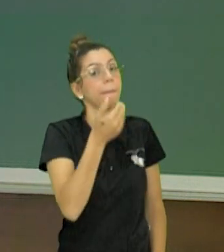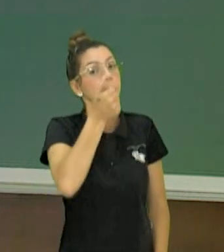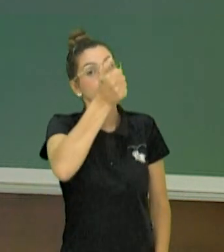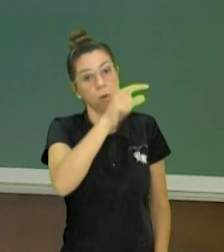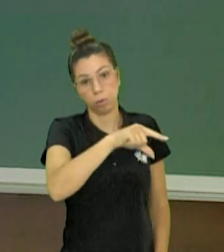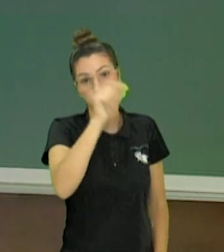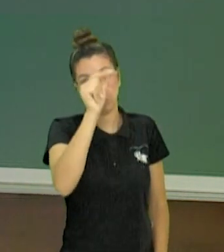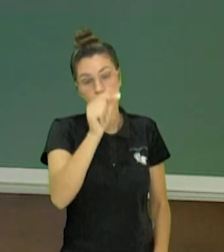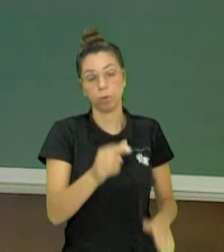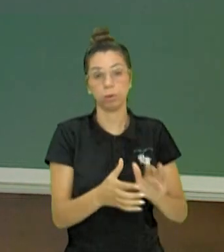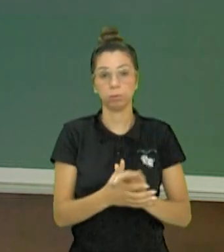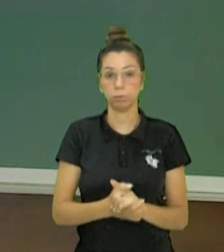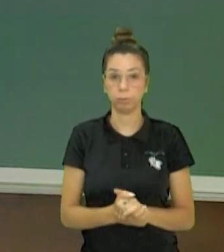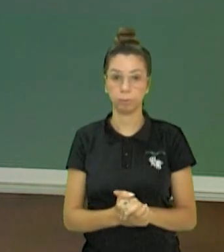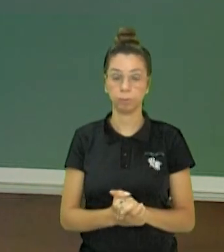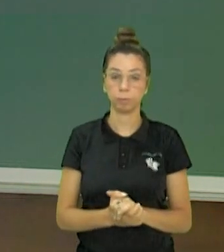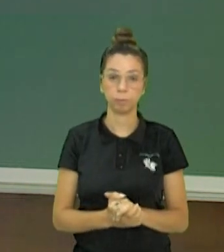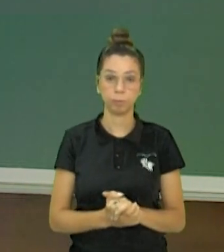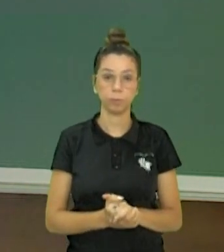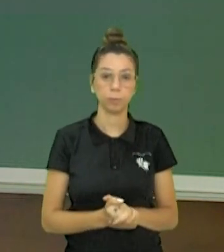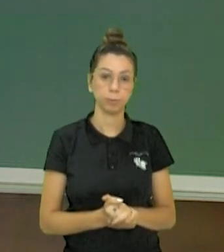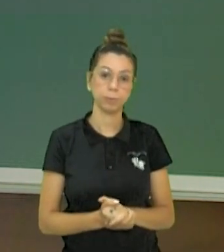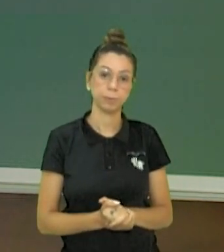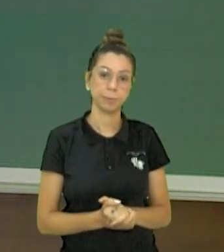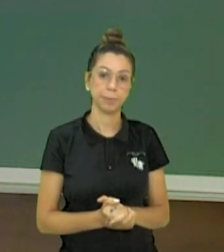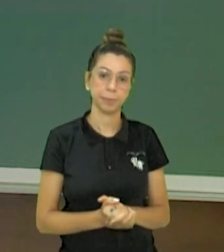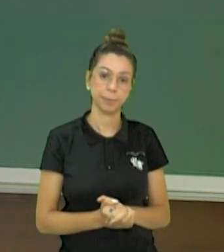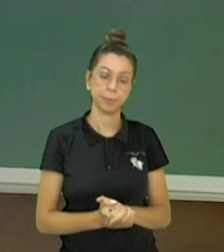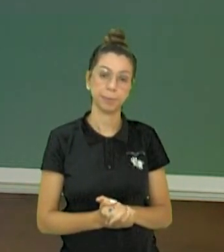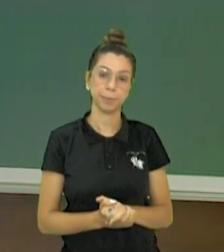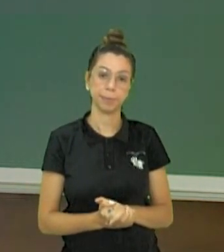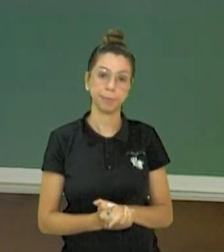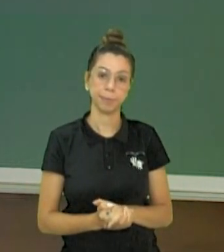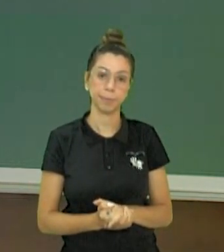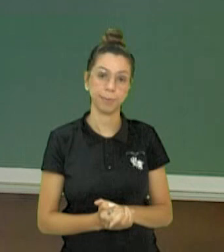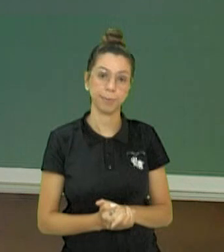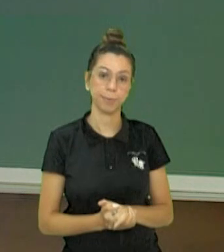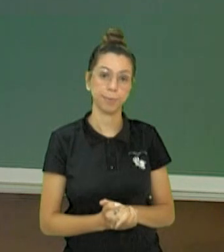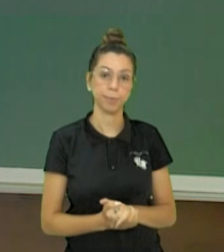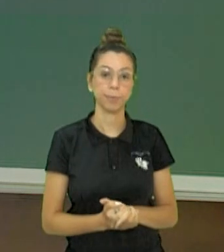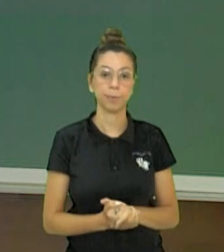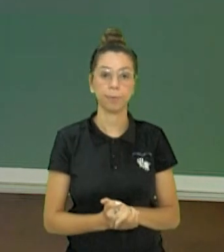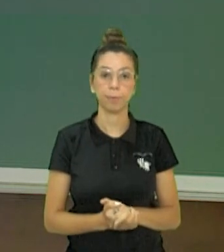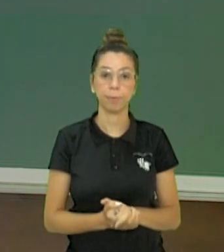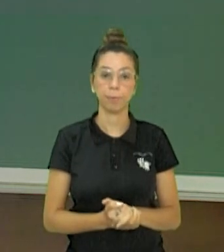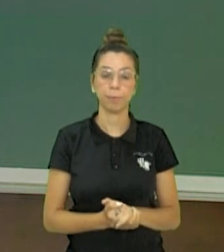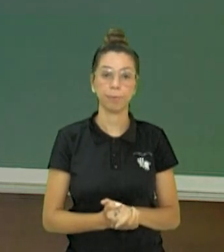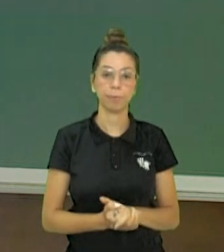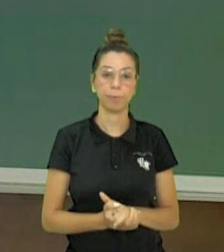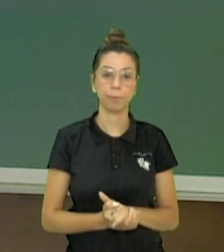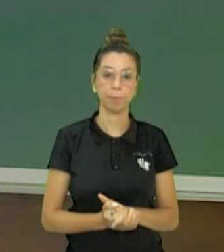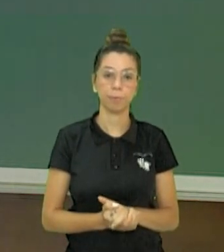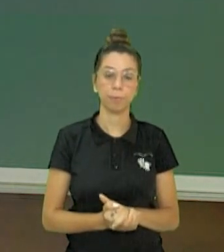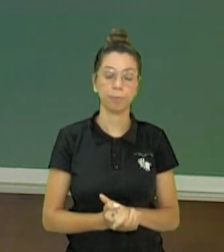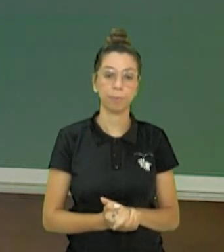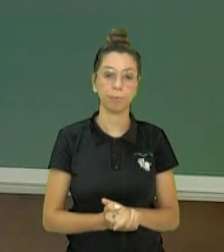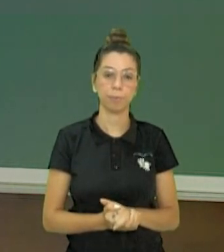be crazier than small towns in the country, but there you find better